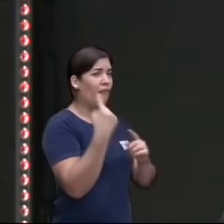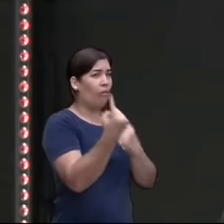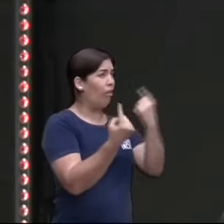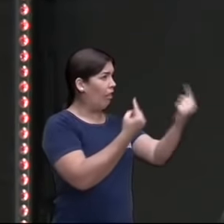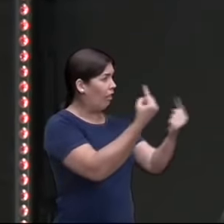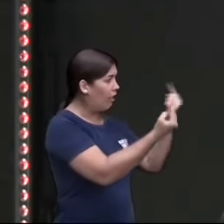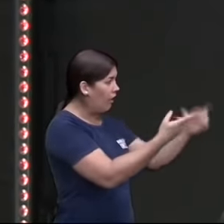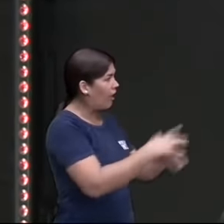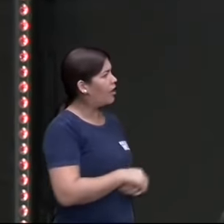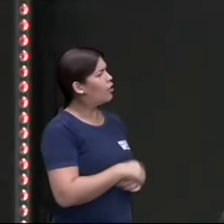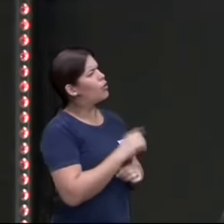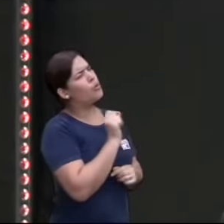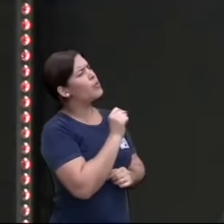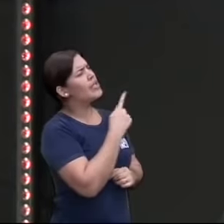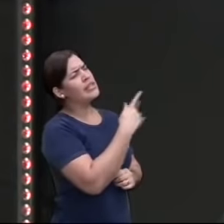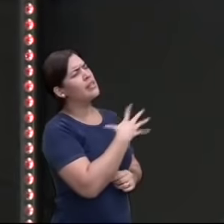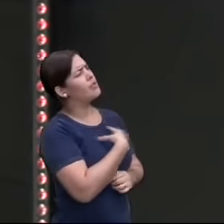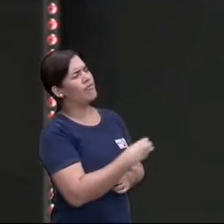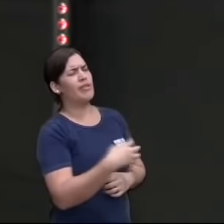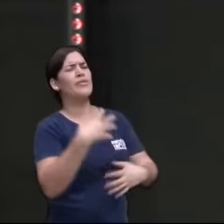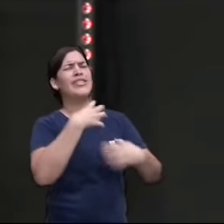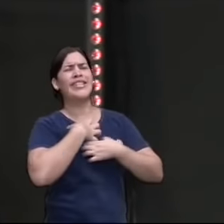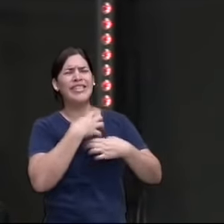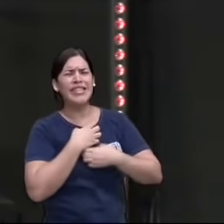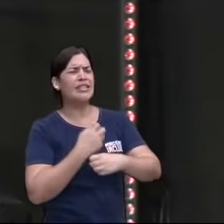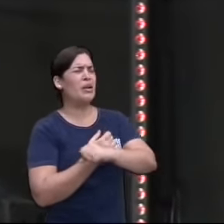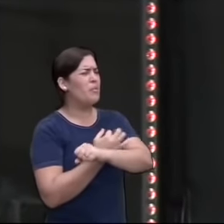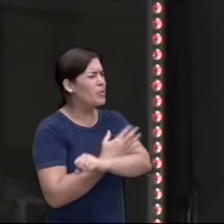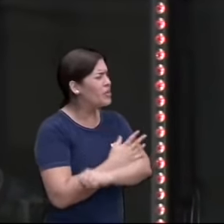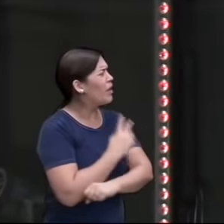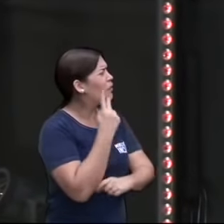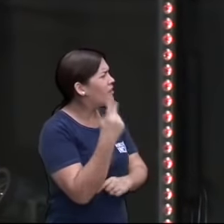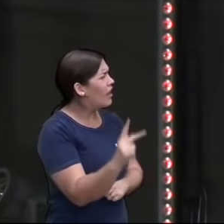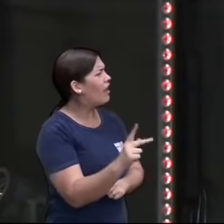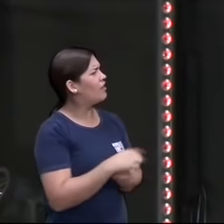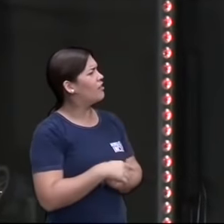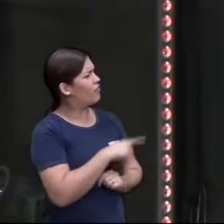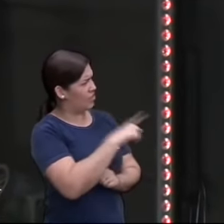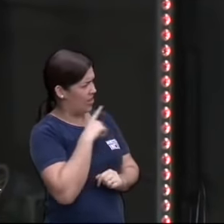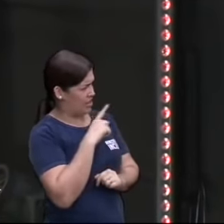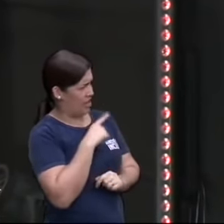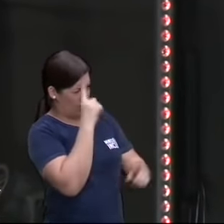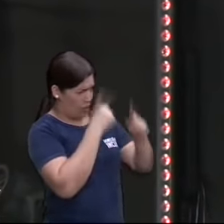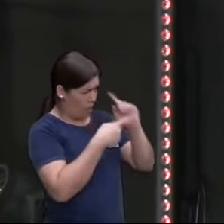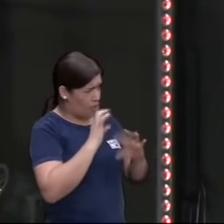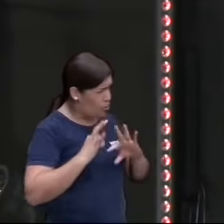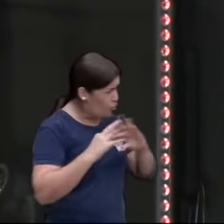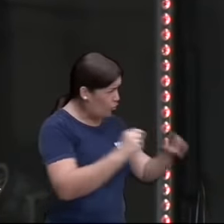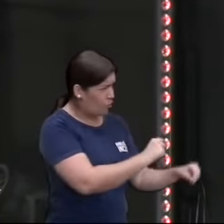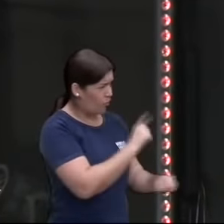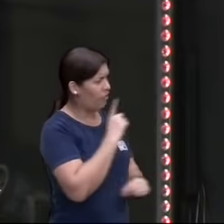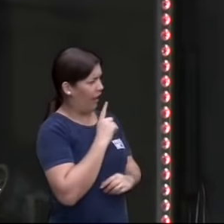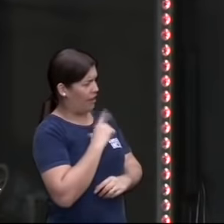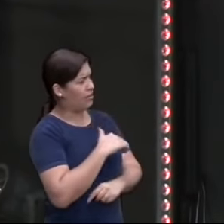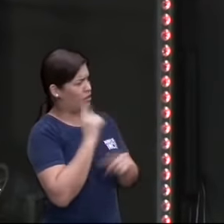eles sentiram, os sentimentos deles, você tem domínio sobre tudo isso?